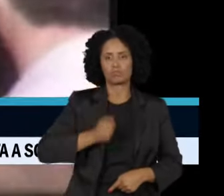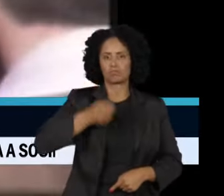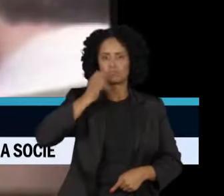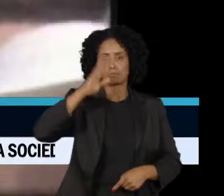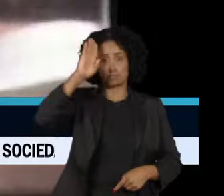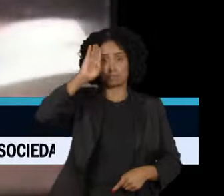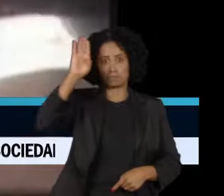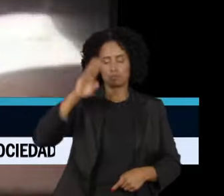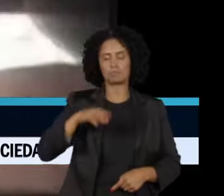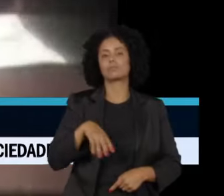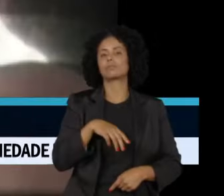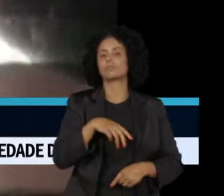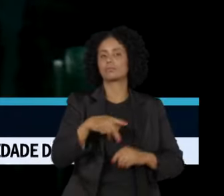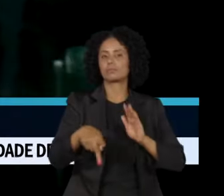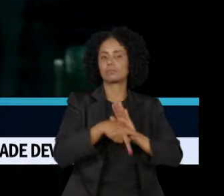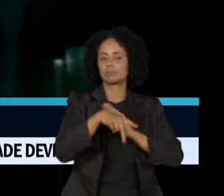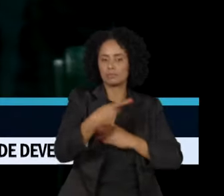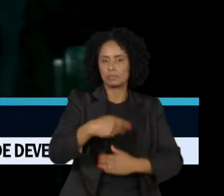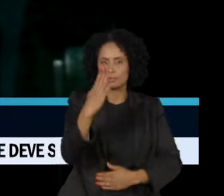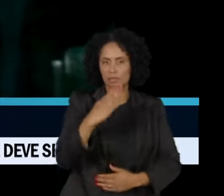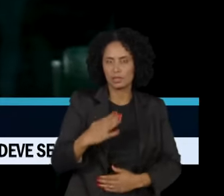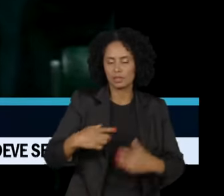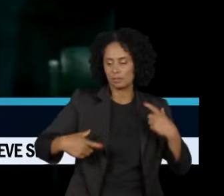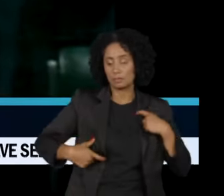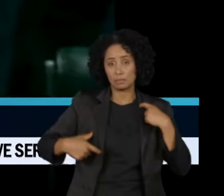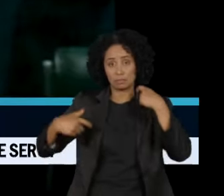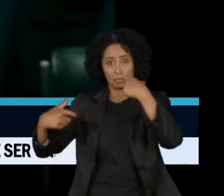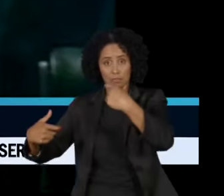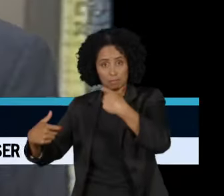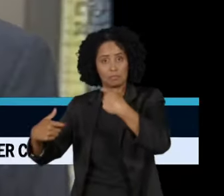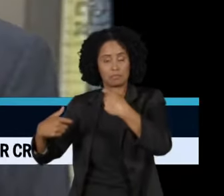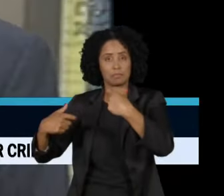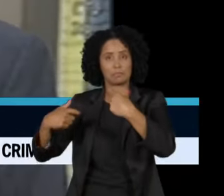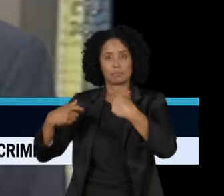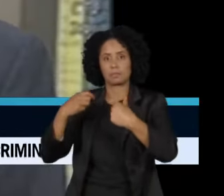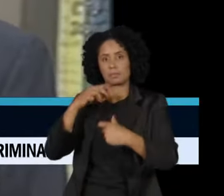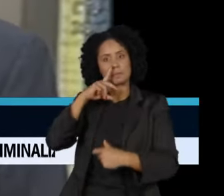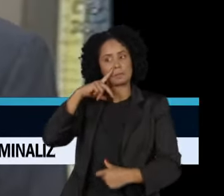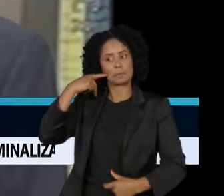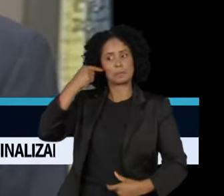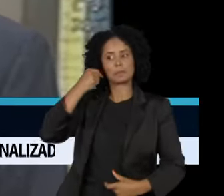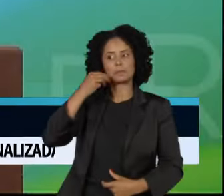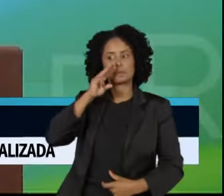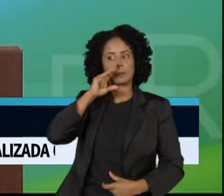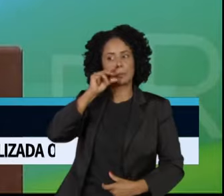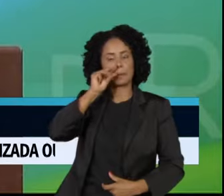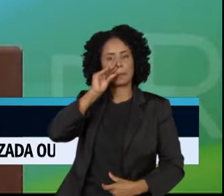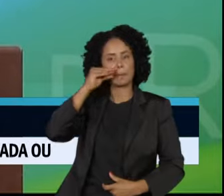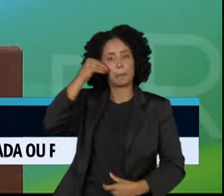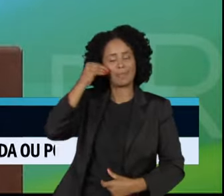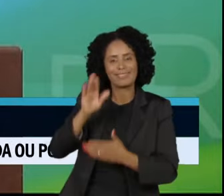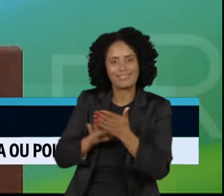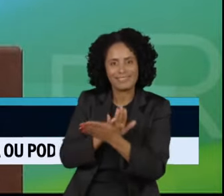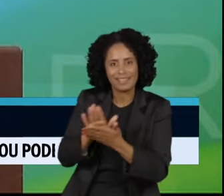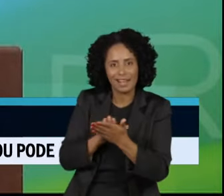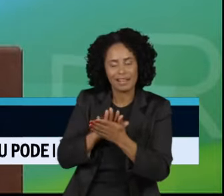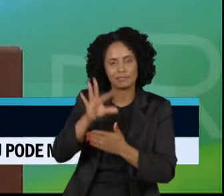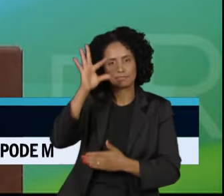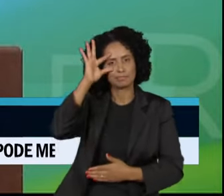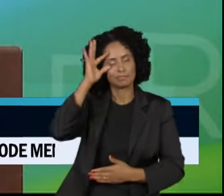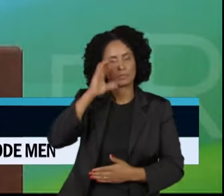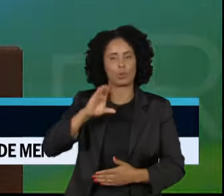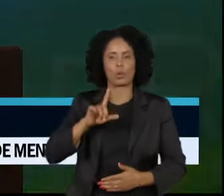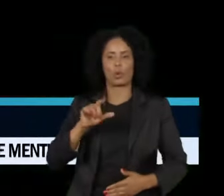país, se recusou a passar a faixa para José Sarney, o civil. Fernando Collor de Mello e Dilma Rousseff